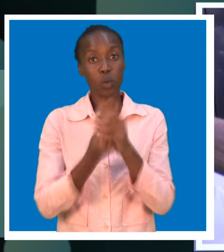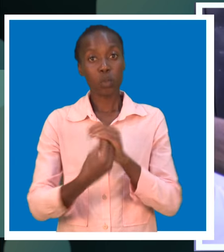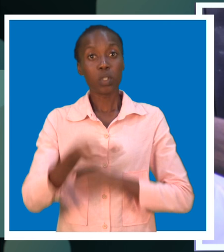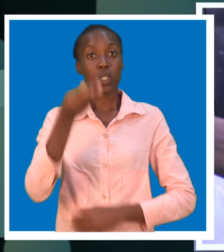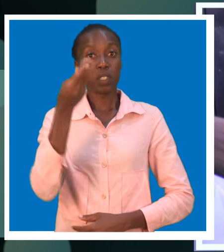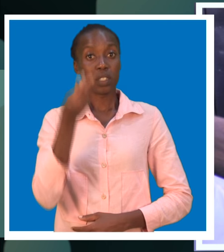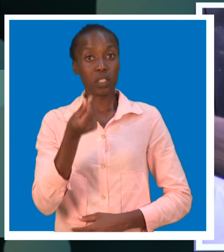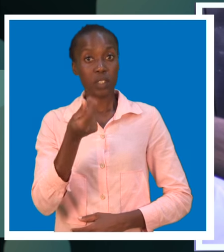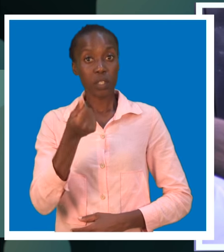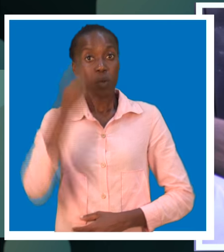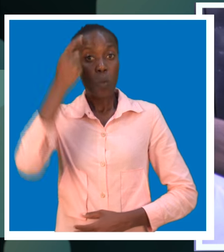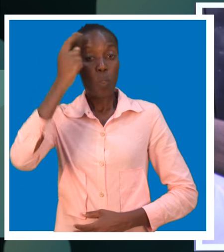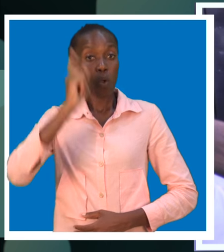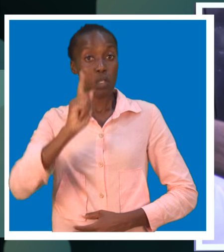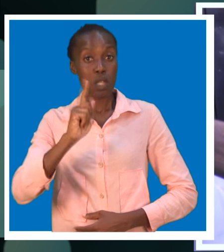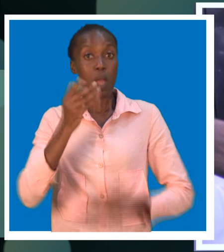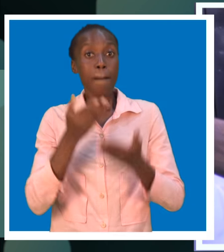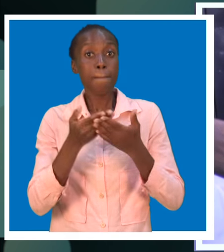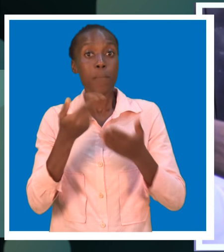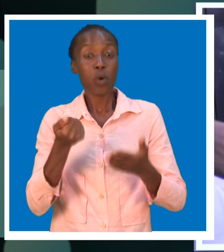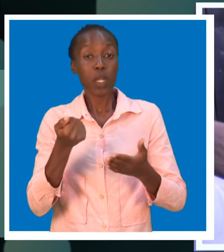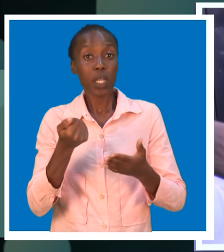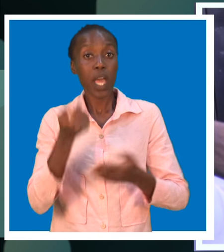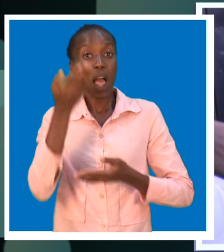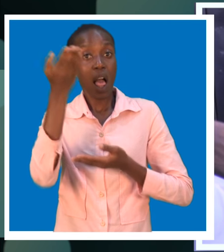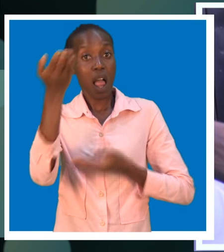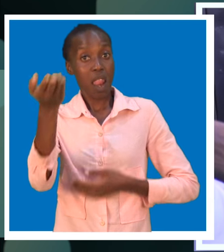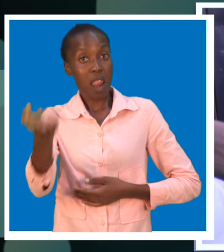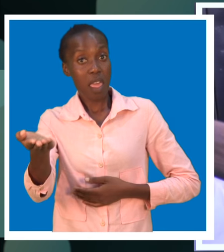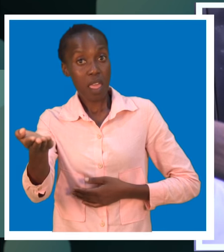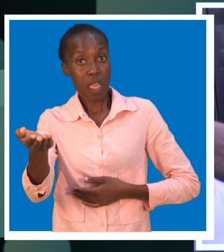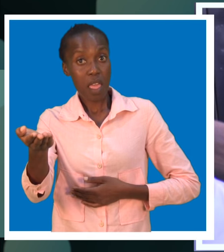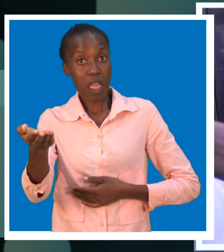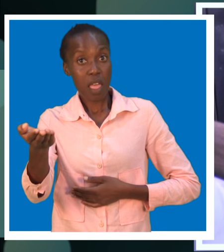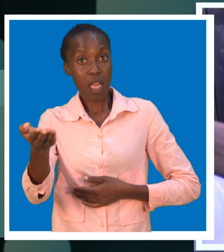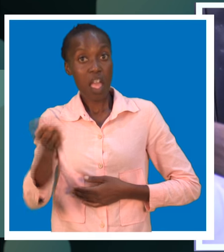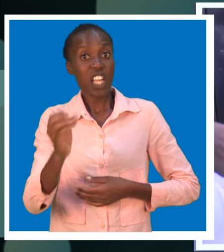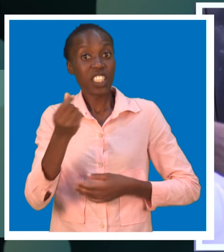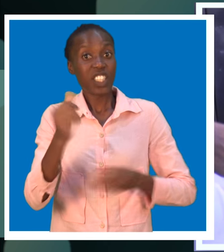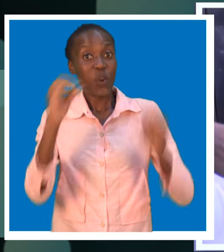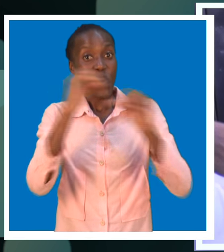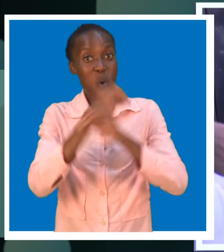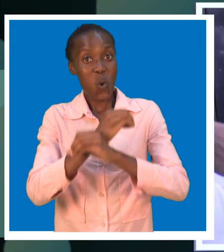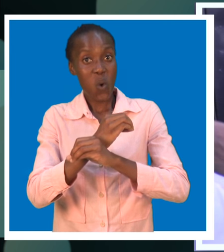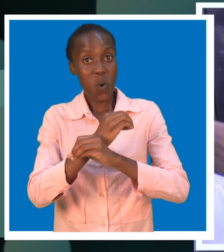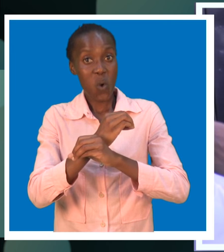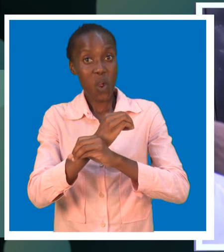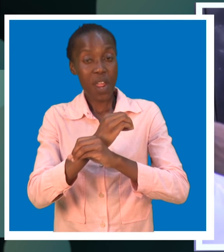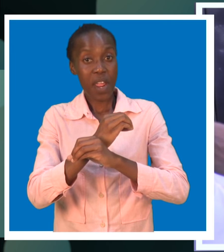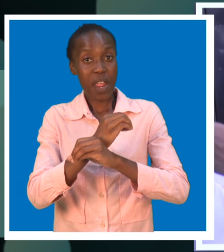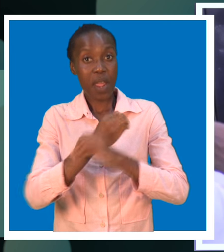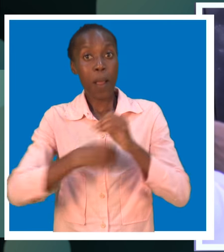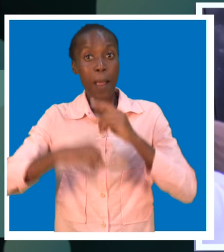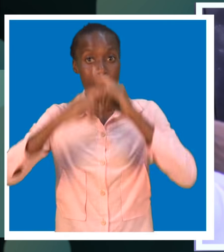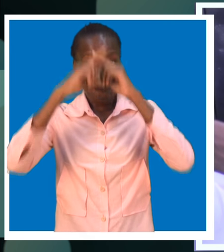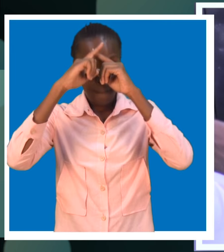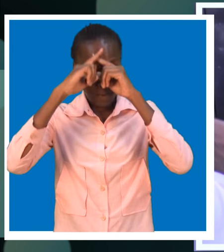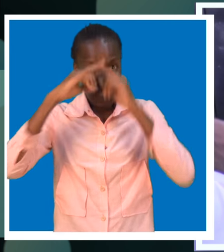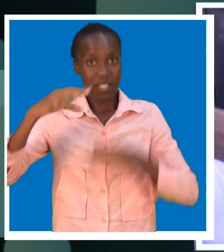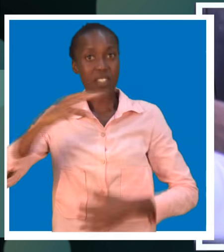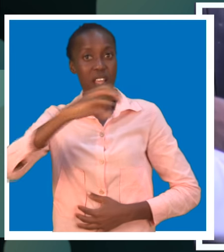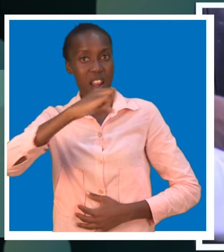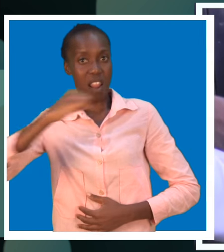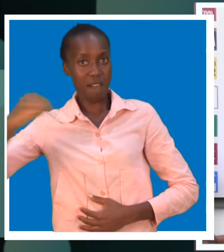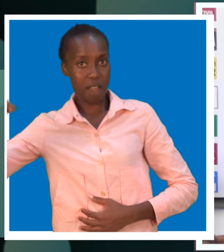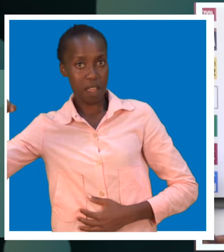dinheiro, não sei, porque ali já não está o dinheiro que levaram